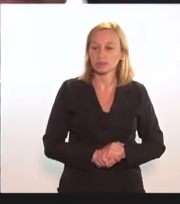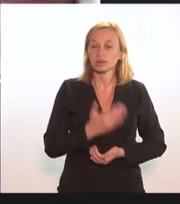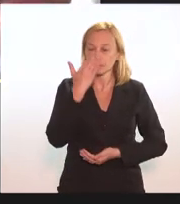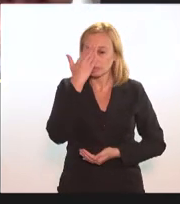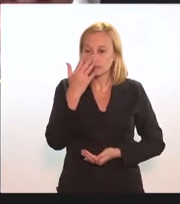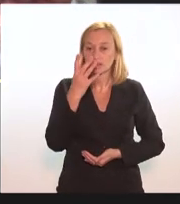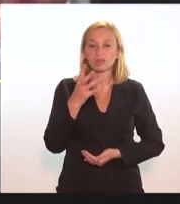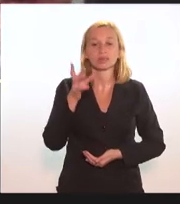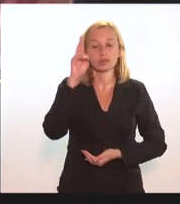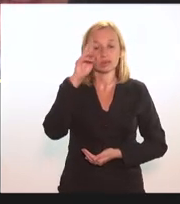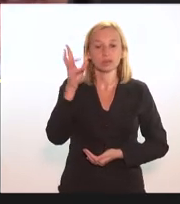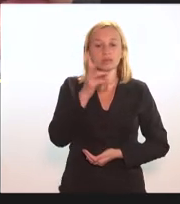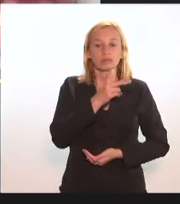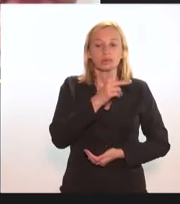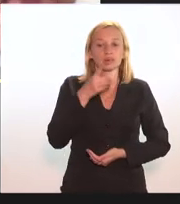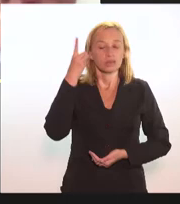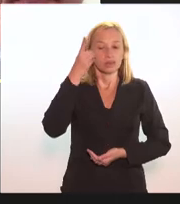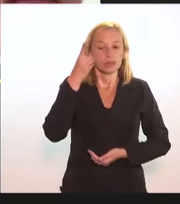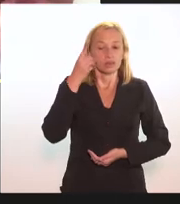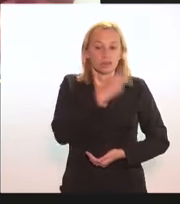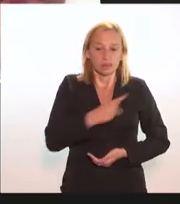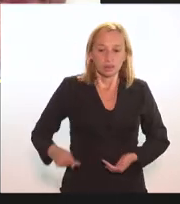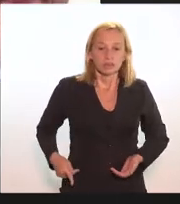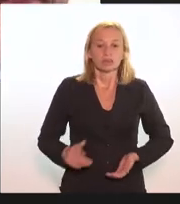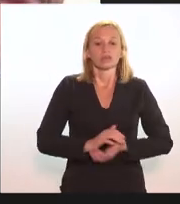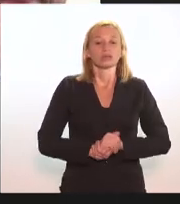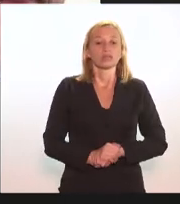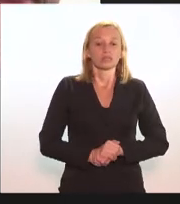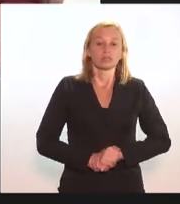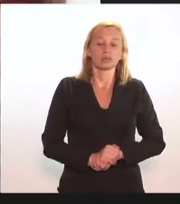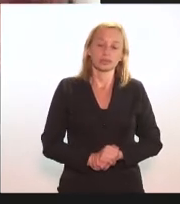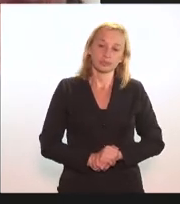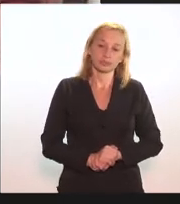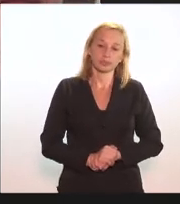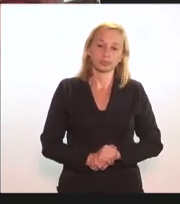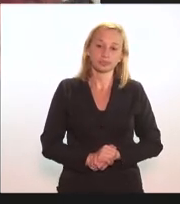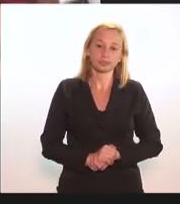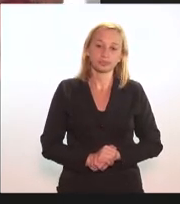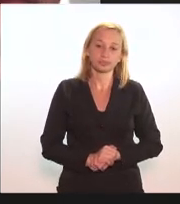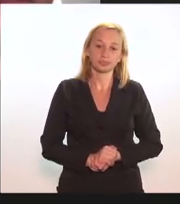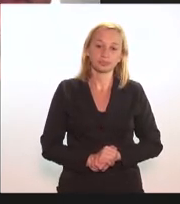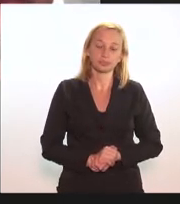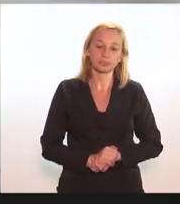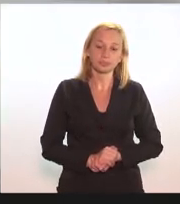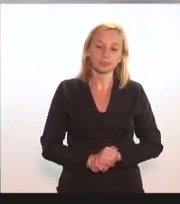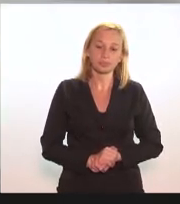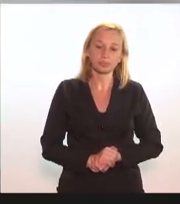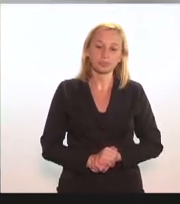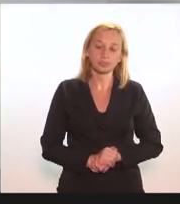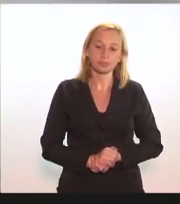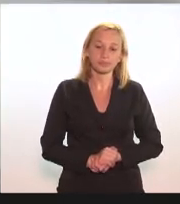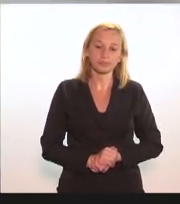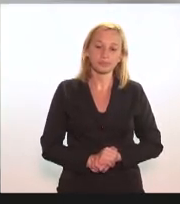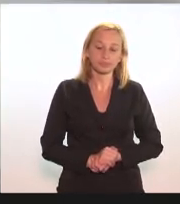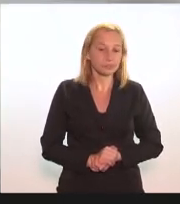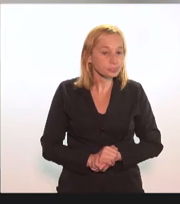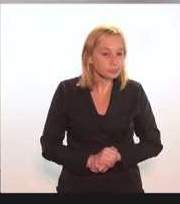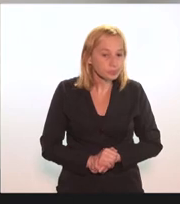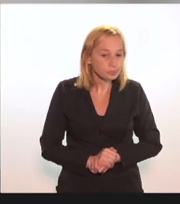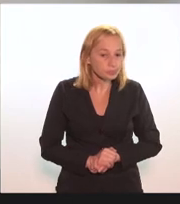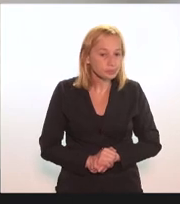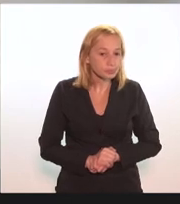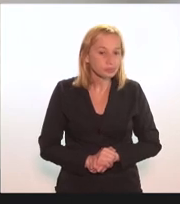Obrigado, presidente. Eu fico por aqui. Obrigado, deputado Valdec. Arruda, deputada Veidan, se ela tem